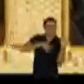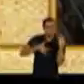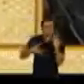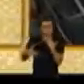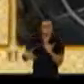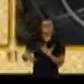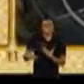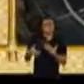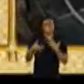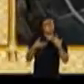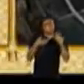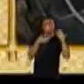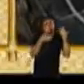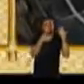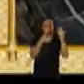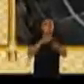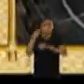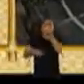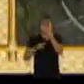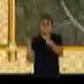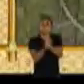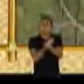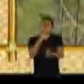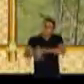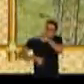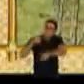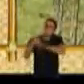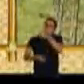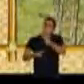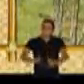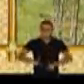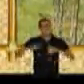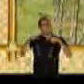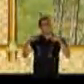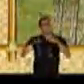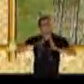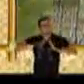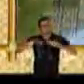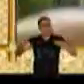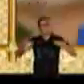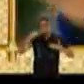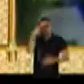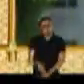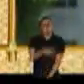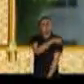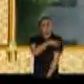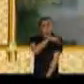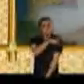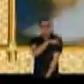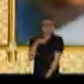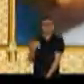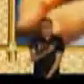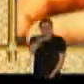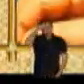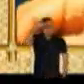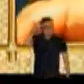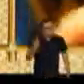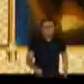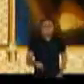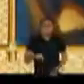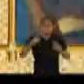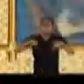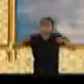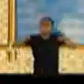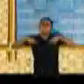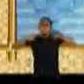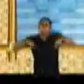cordelistas? O que seria do trabalho se não fosse a nossa coragem, o nosso suor, e do descanso sem as nossas